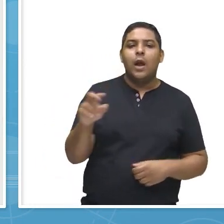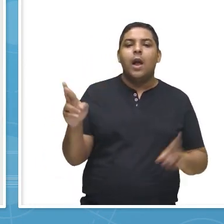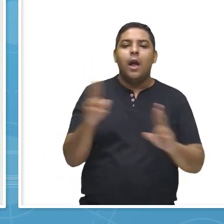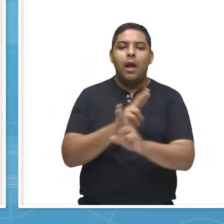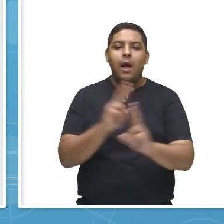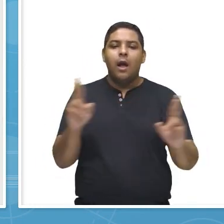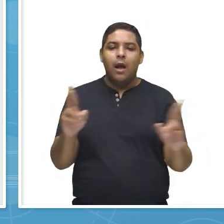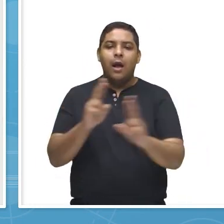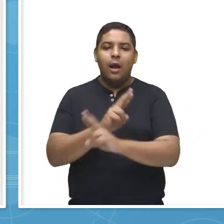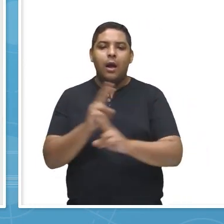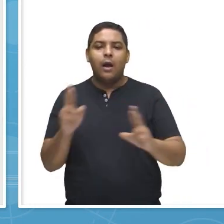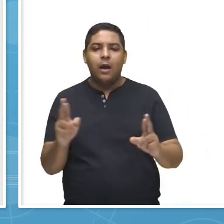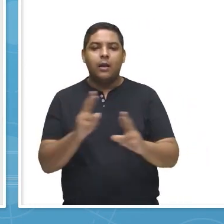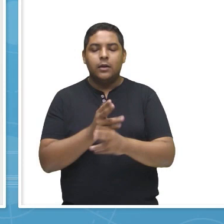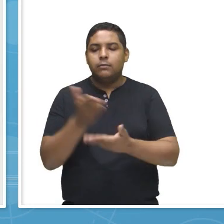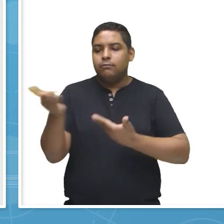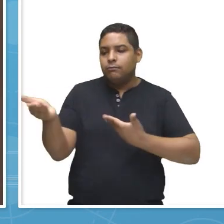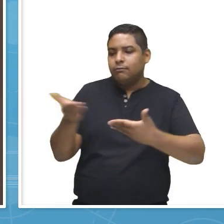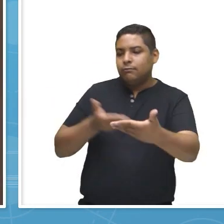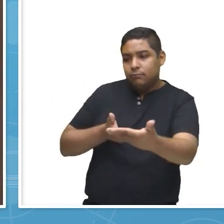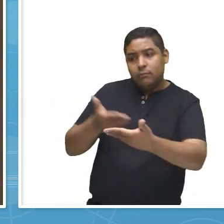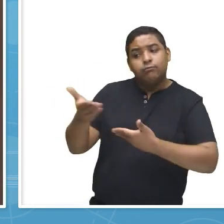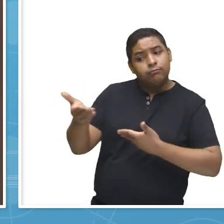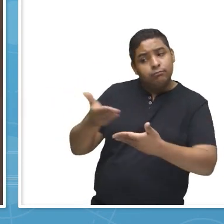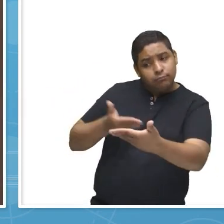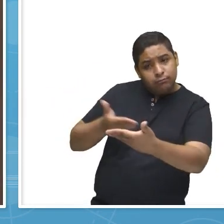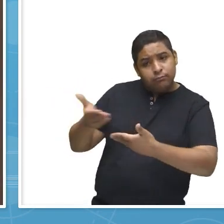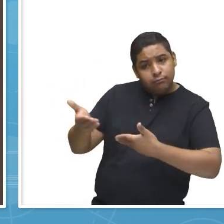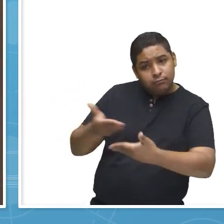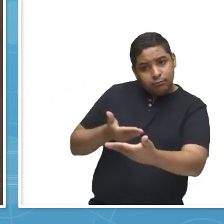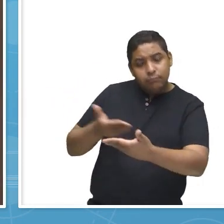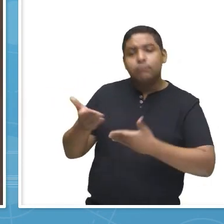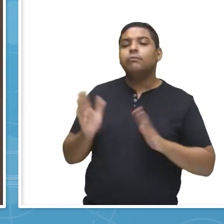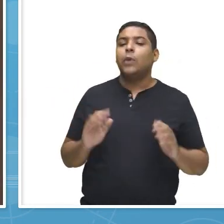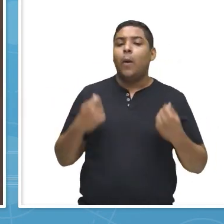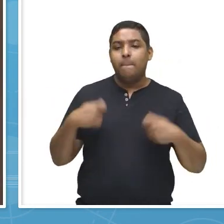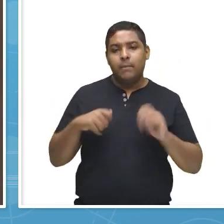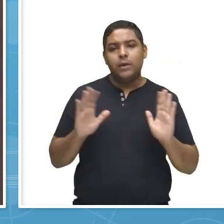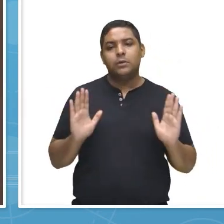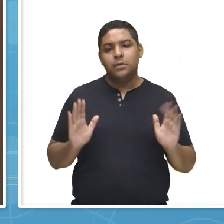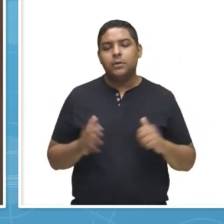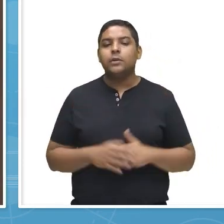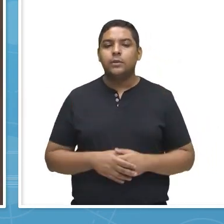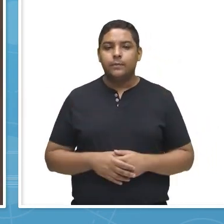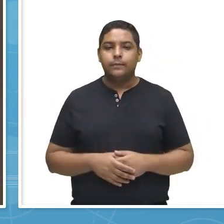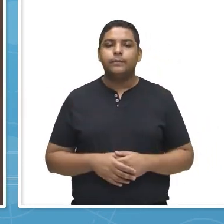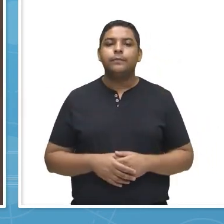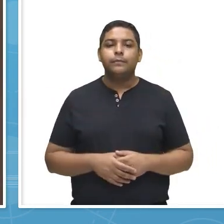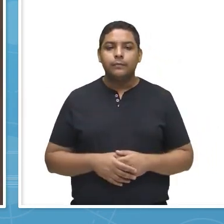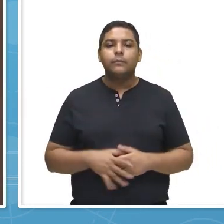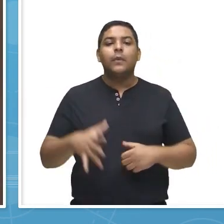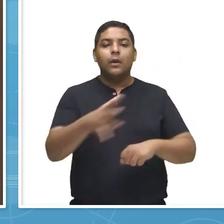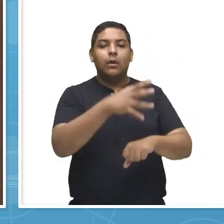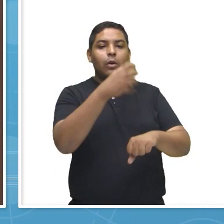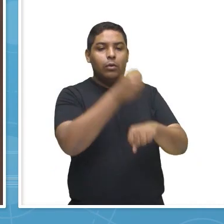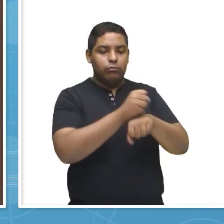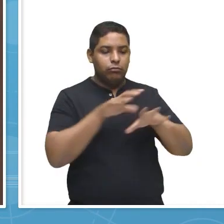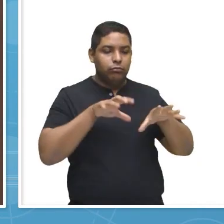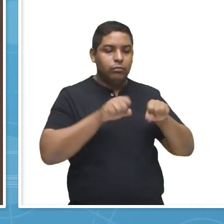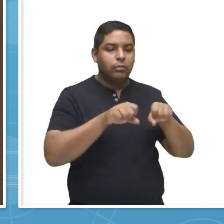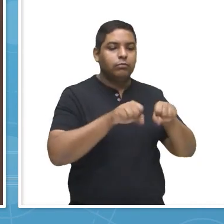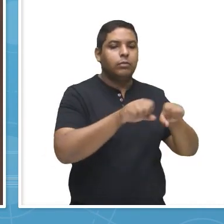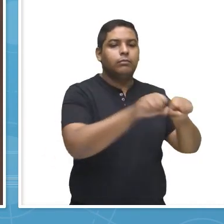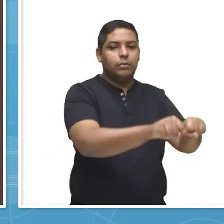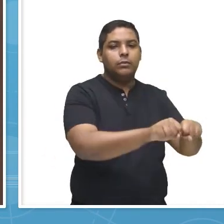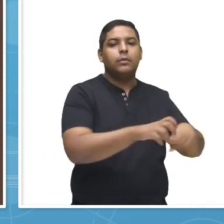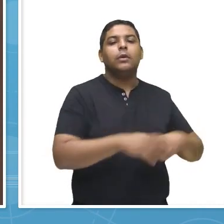ali de duas vias, né? A colônia, como o nome já diz, estava sendo colonizada e tinha que